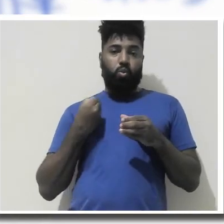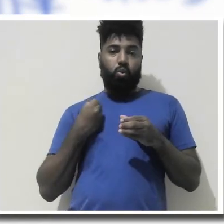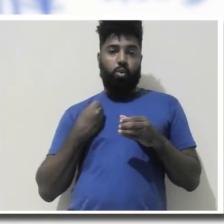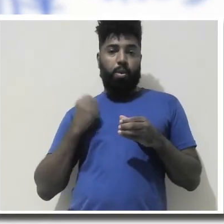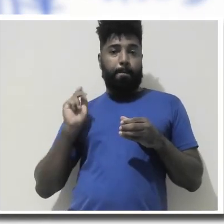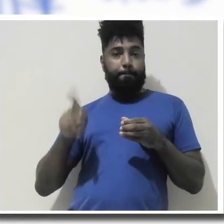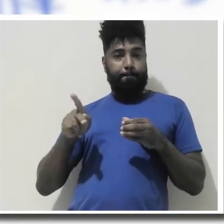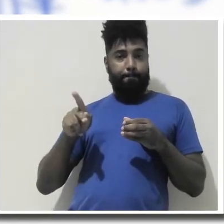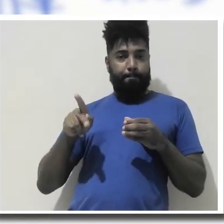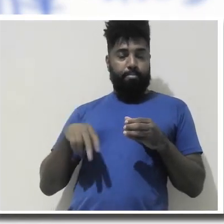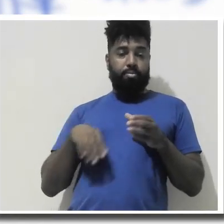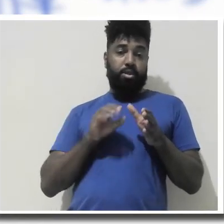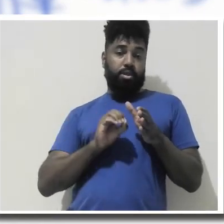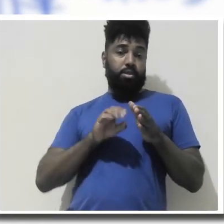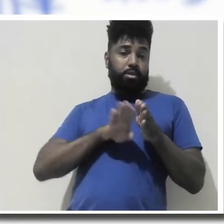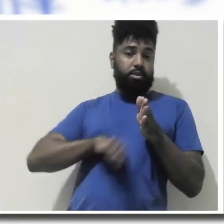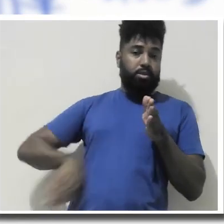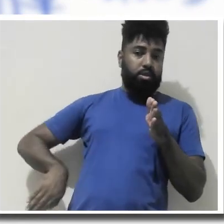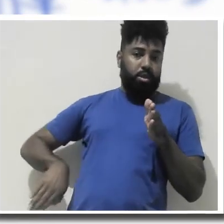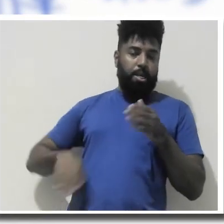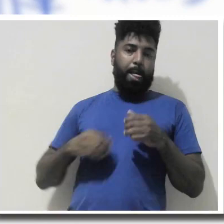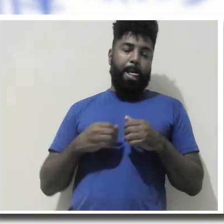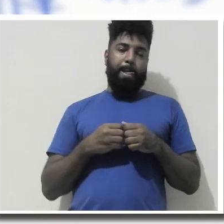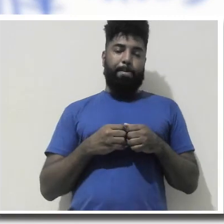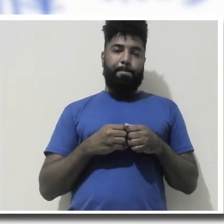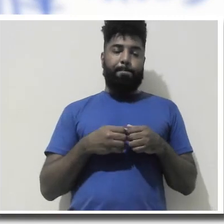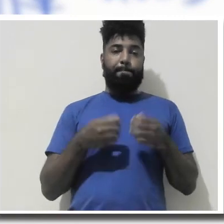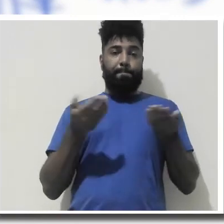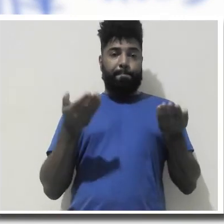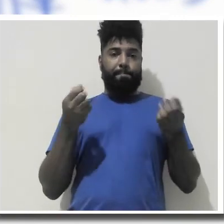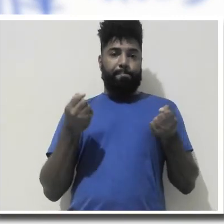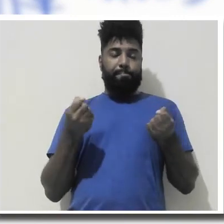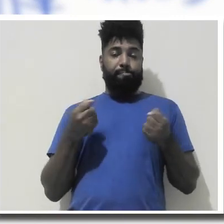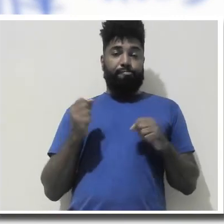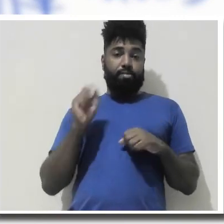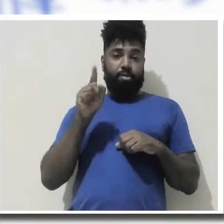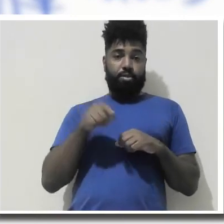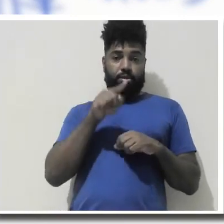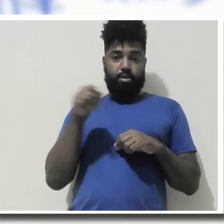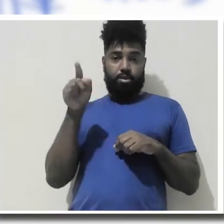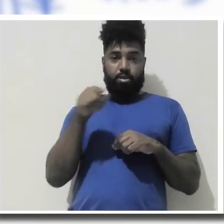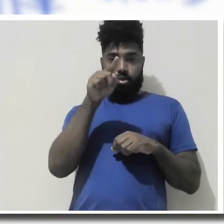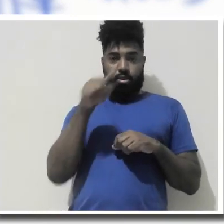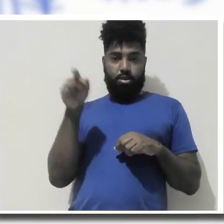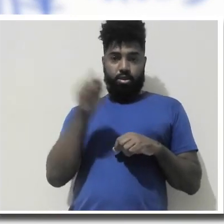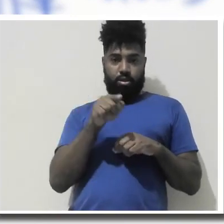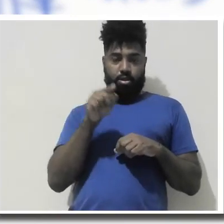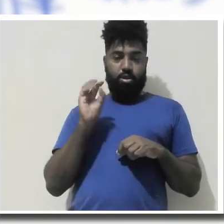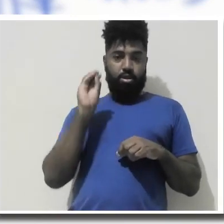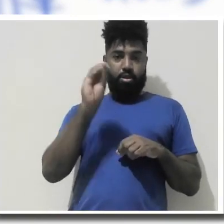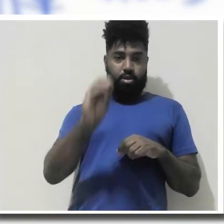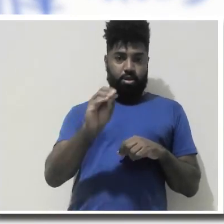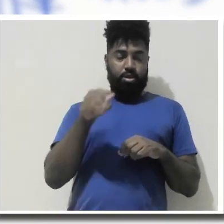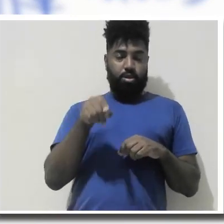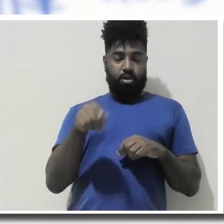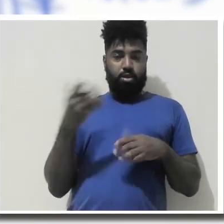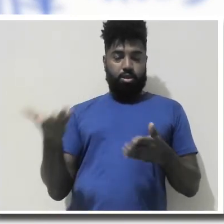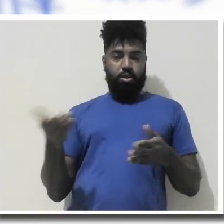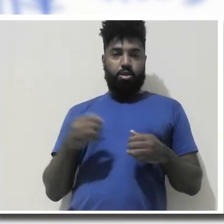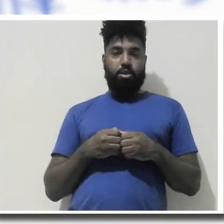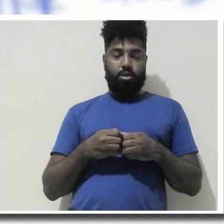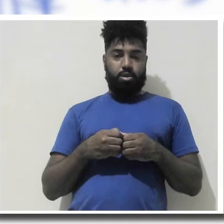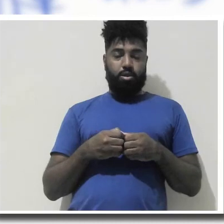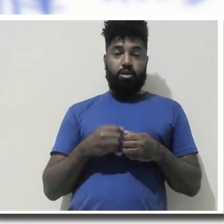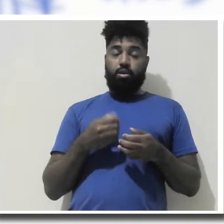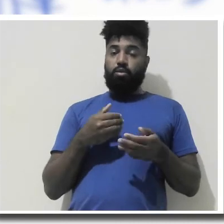pares, excluindo o zero. Então eu posso usar o asterisco. E assim posso tratar dessas notações